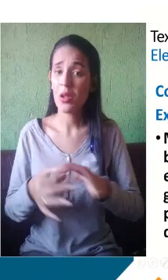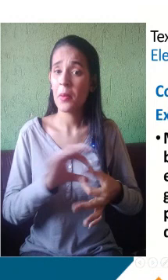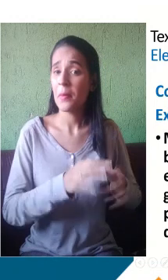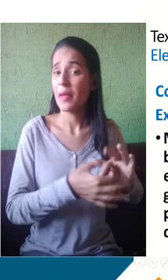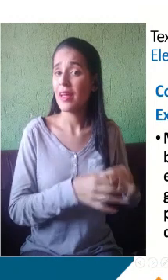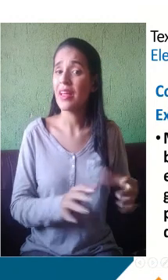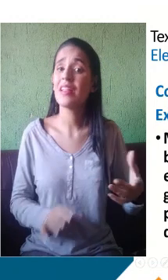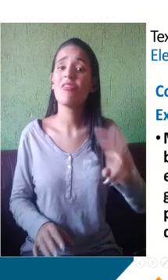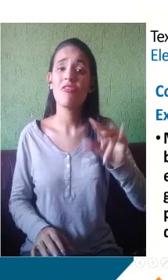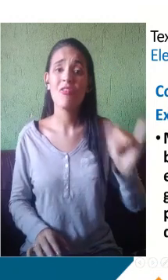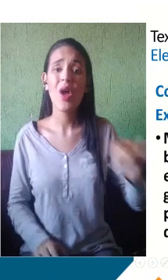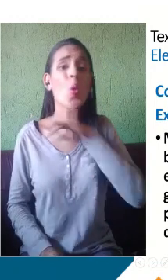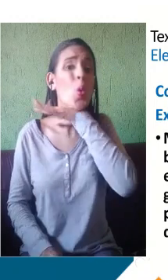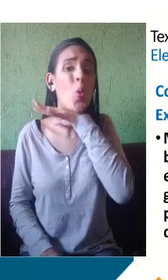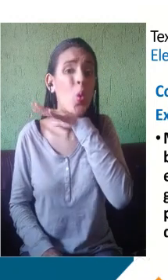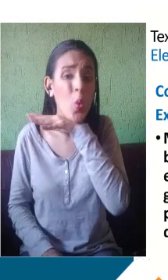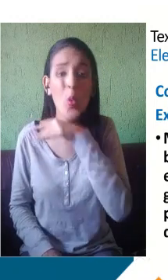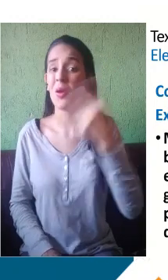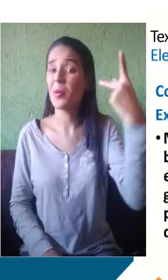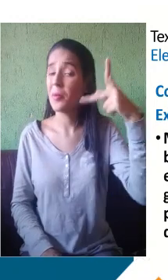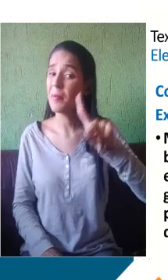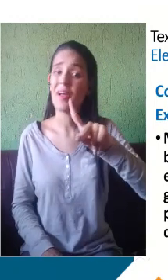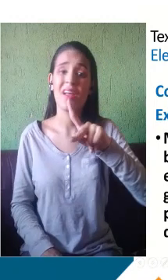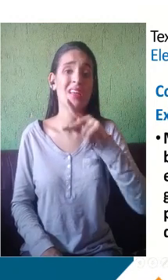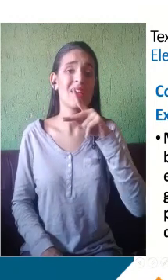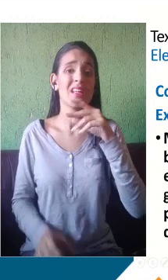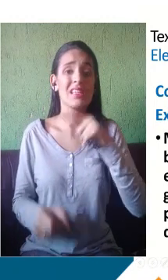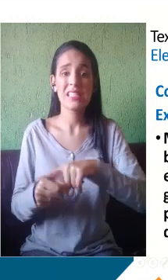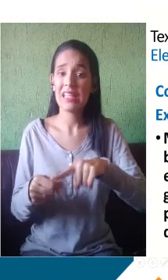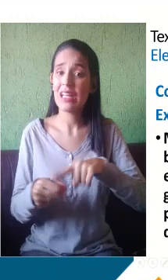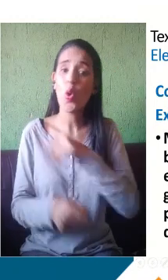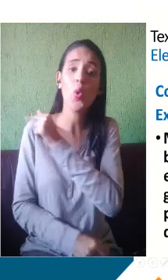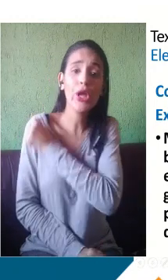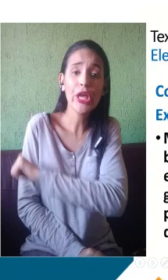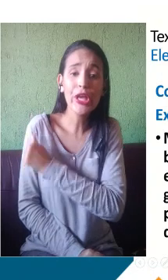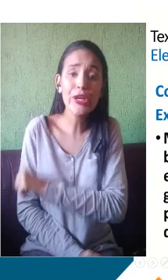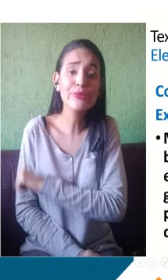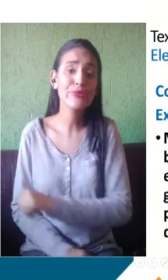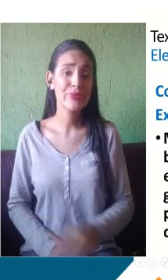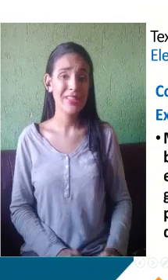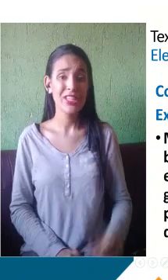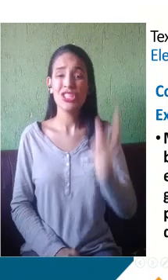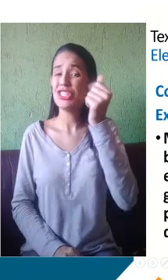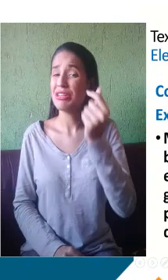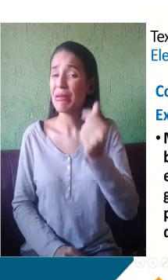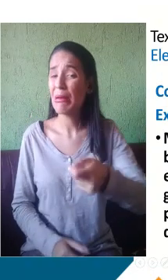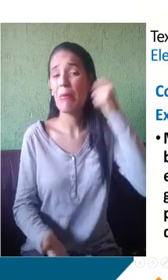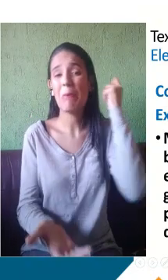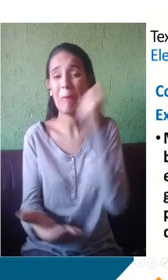para a cidade. E ele justifica isso dizendo como? Que o governo irá gastar rios de dinheiro, por isso ela é o